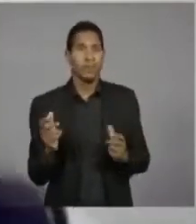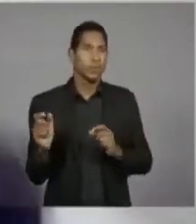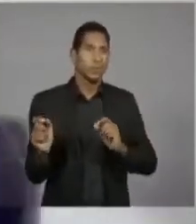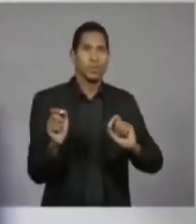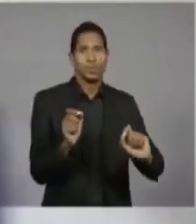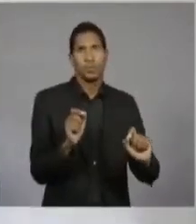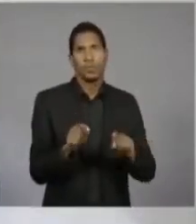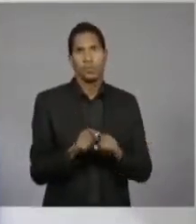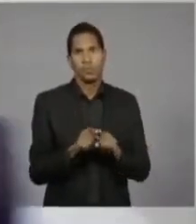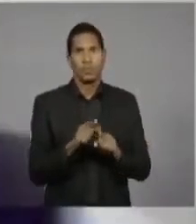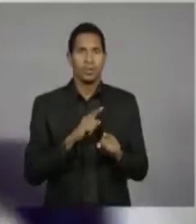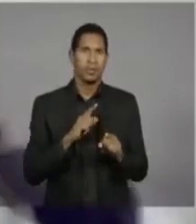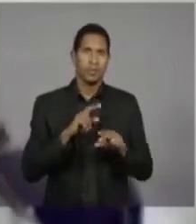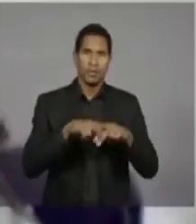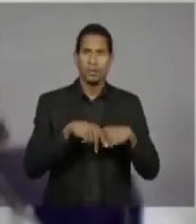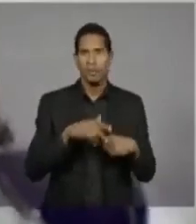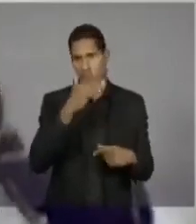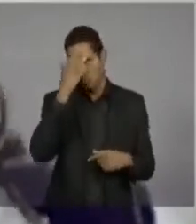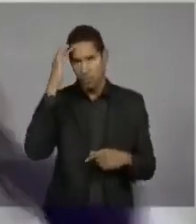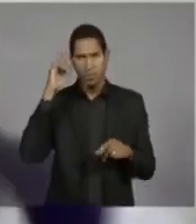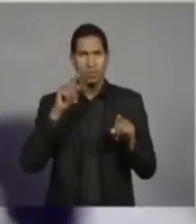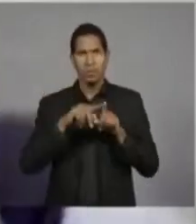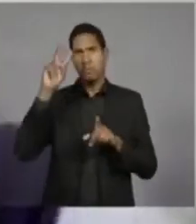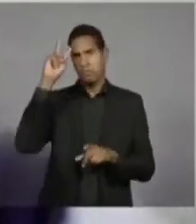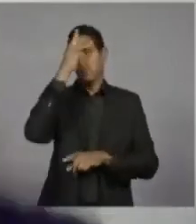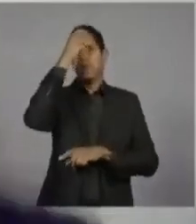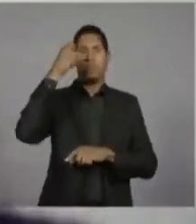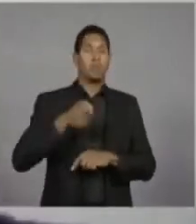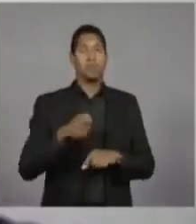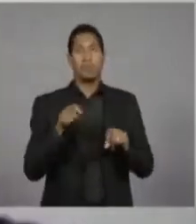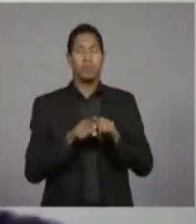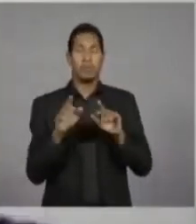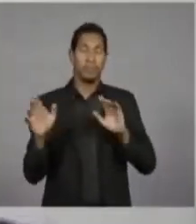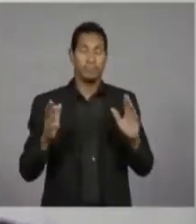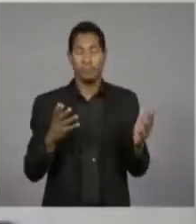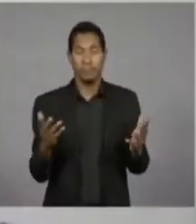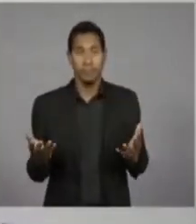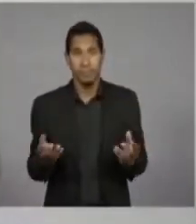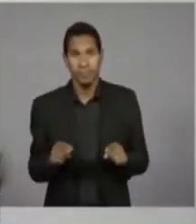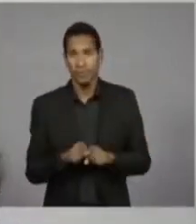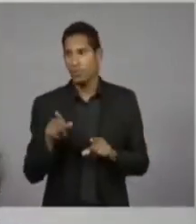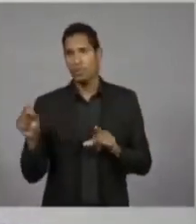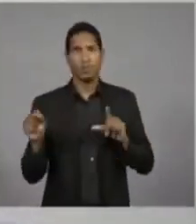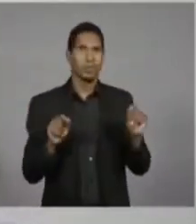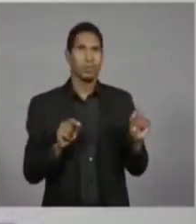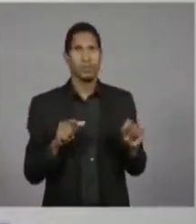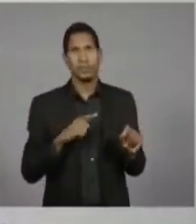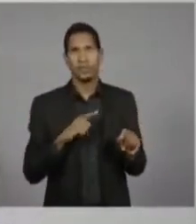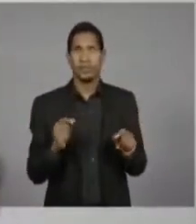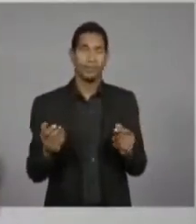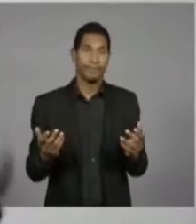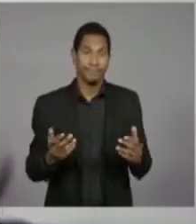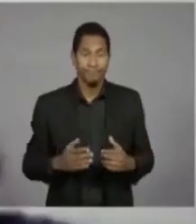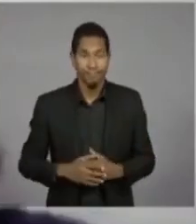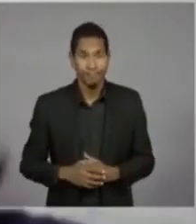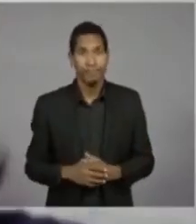Foi a radicalização, né? Que deixa a gente que não é radical um pouco sem